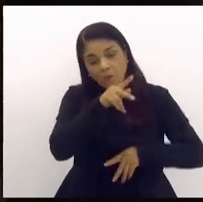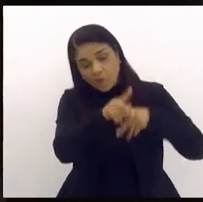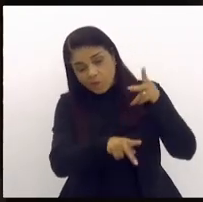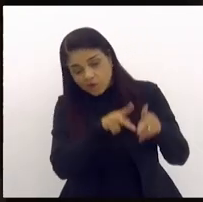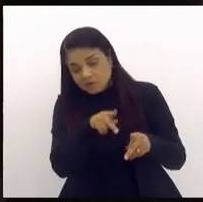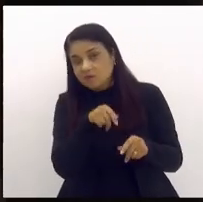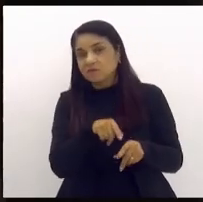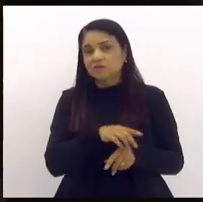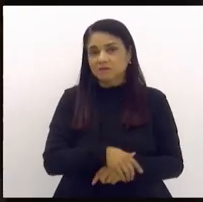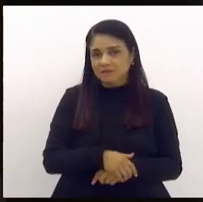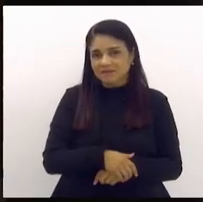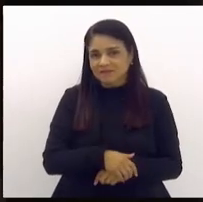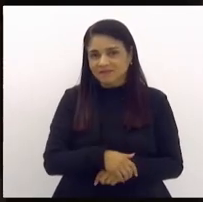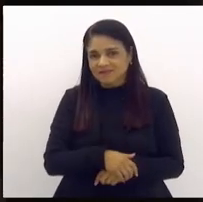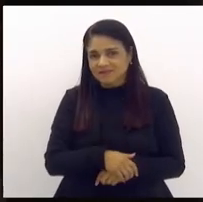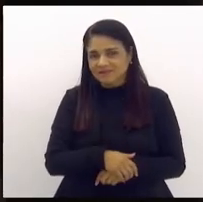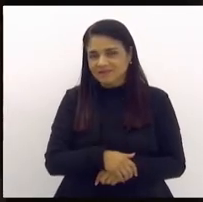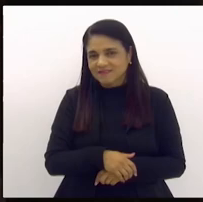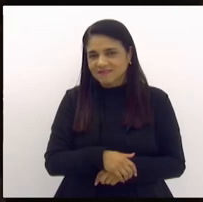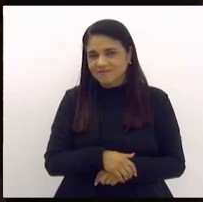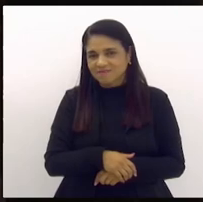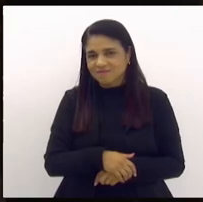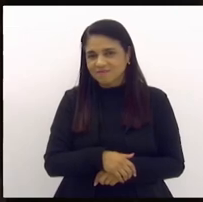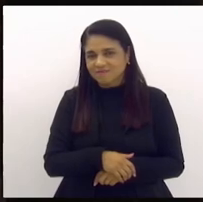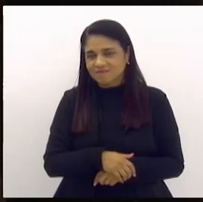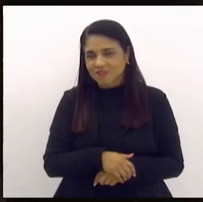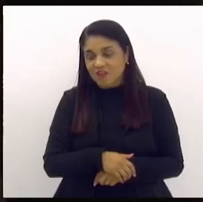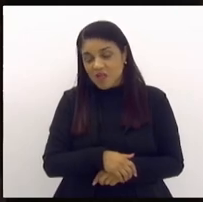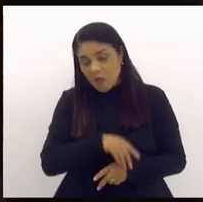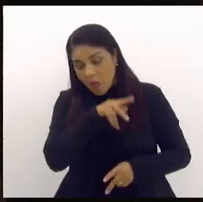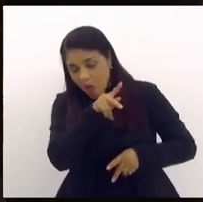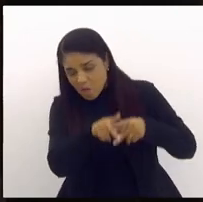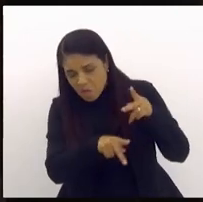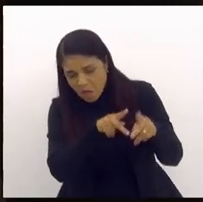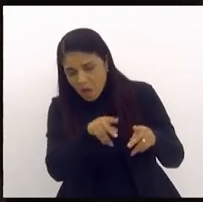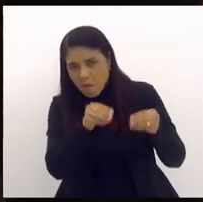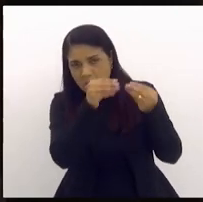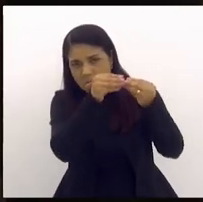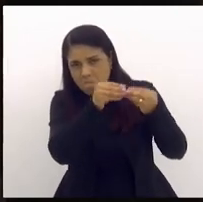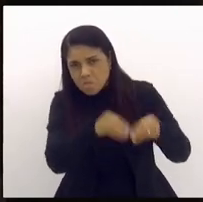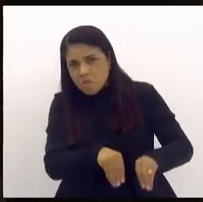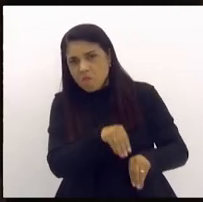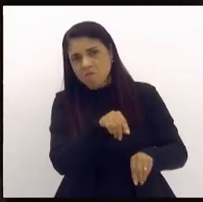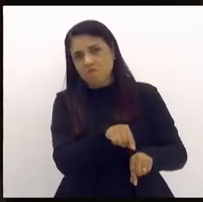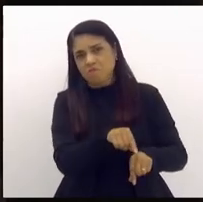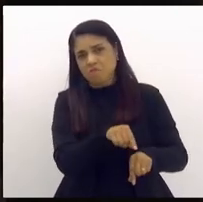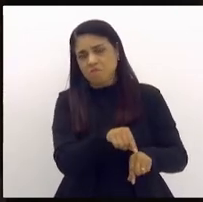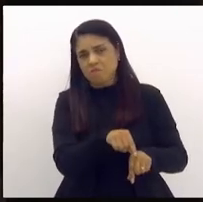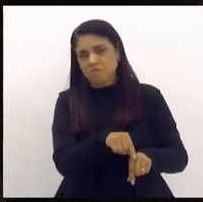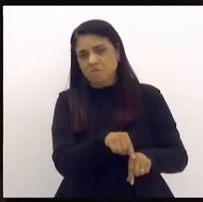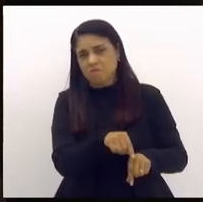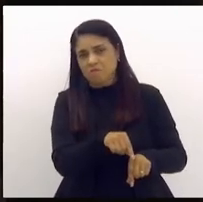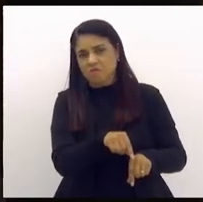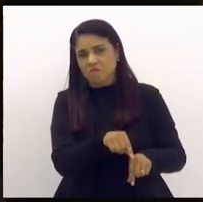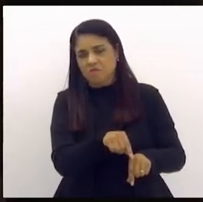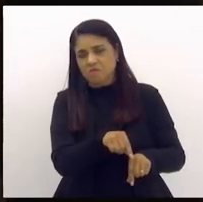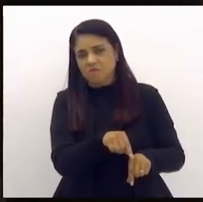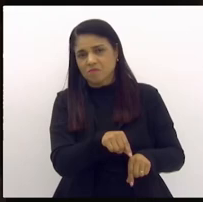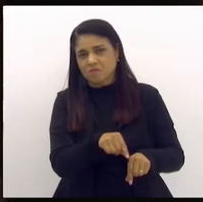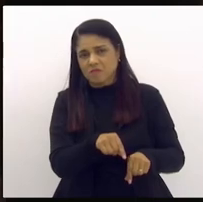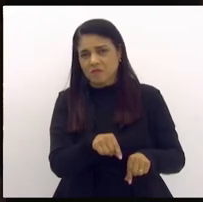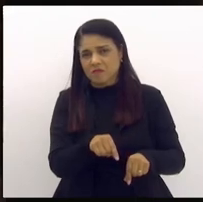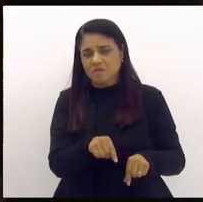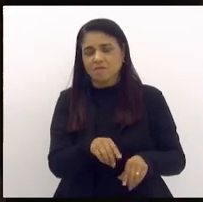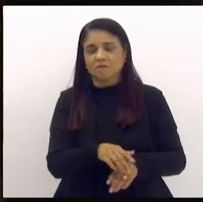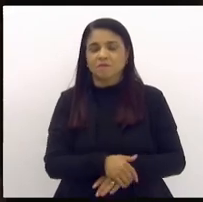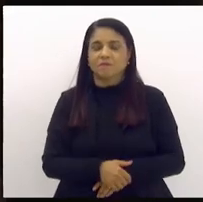povo. É o povo. Só estoura na parte da população que mais precisa, que